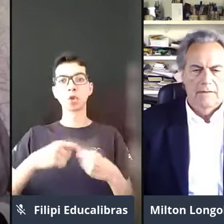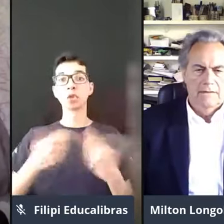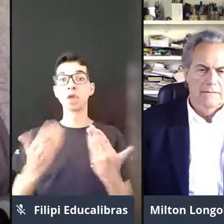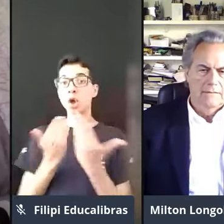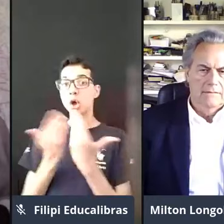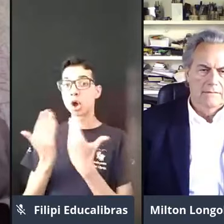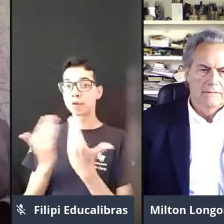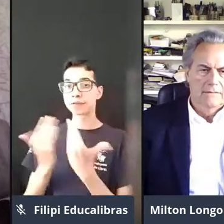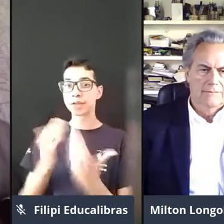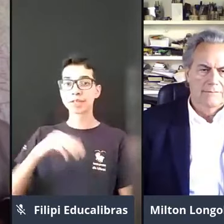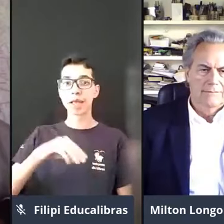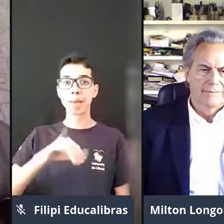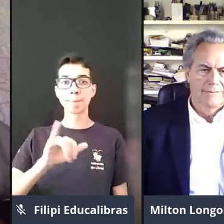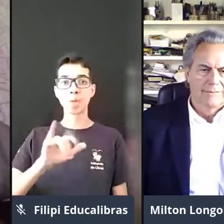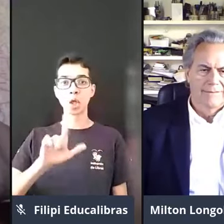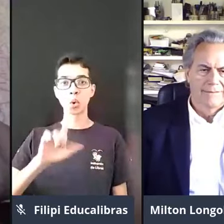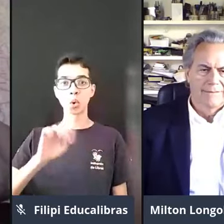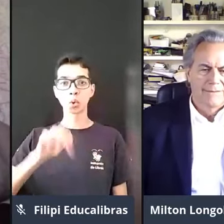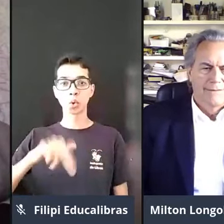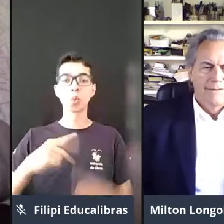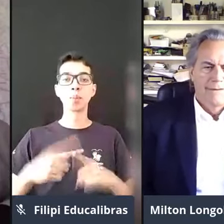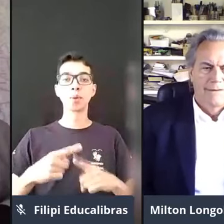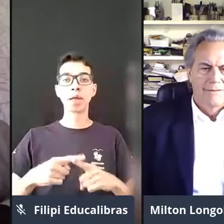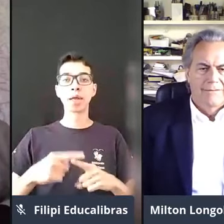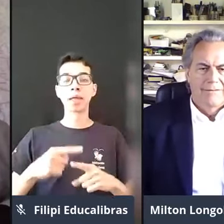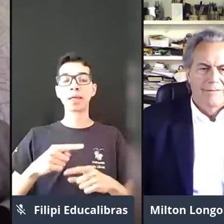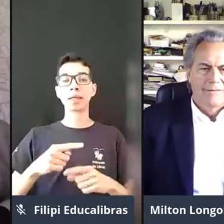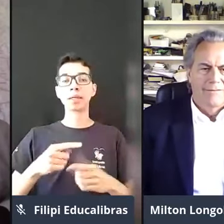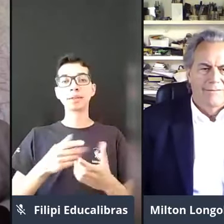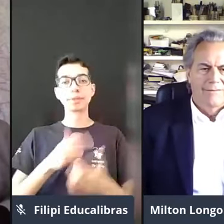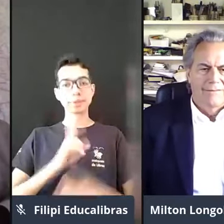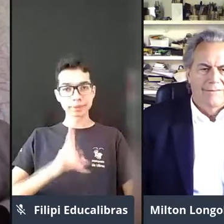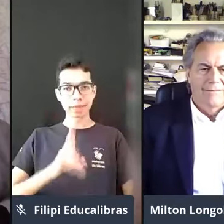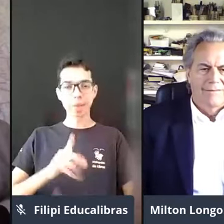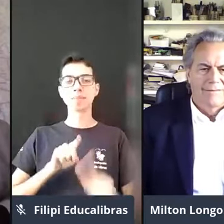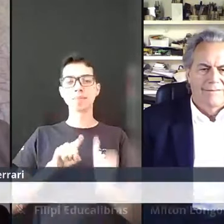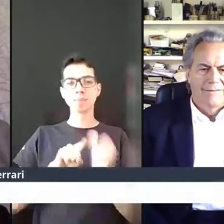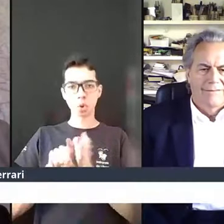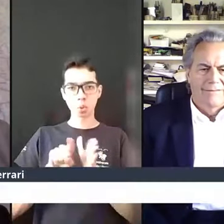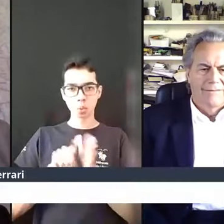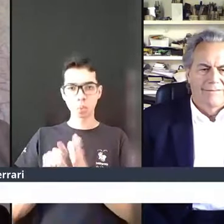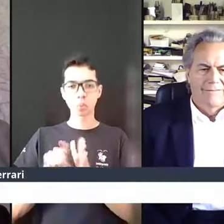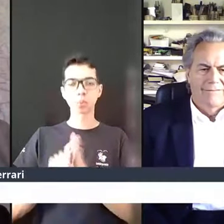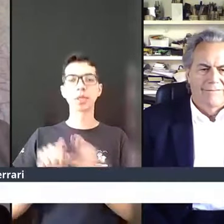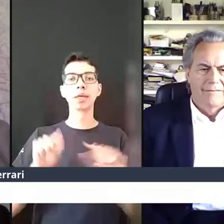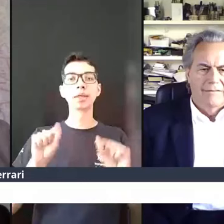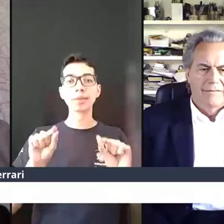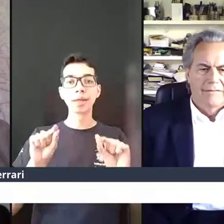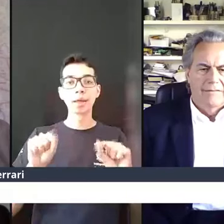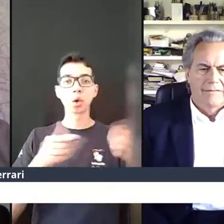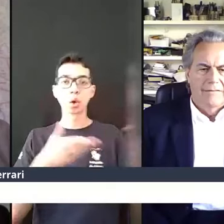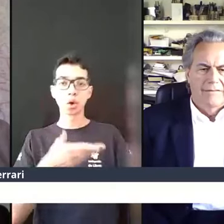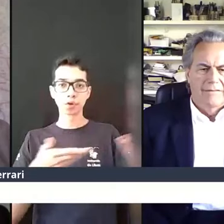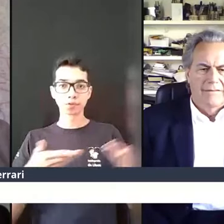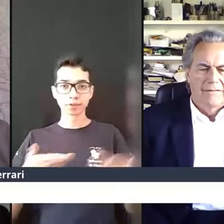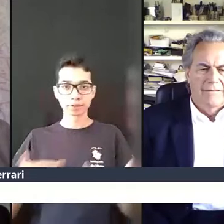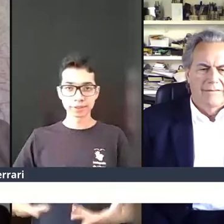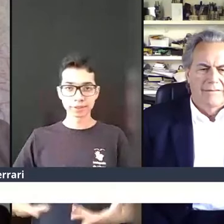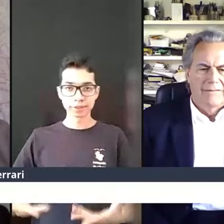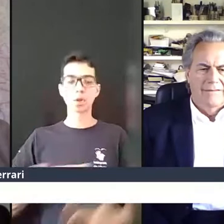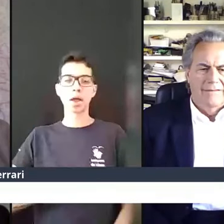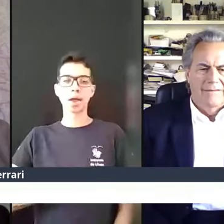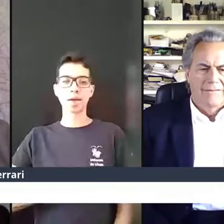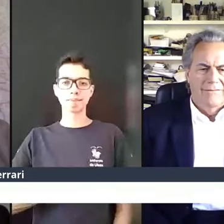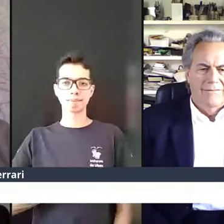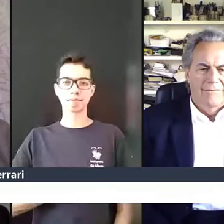Eu tenho começado essas lives, Milton, perguntando para o nosso interlocutor, para o nosso convidado, para o nosso amigo